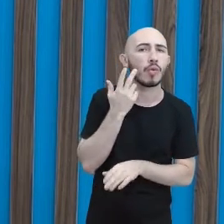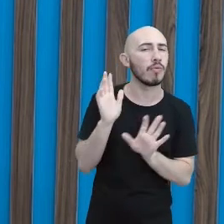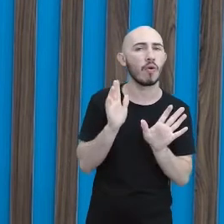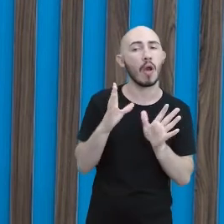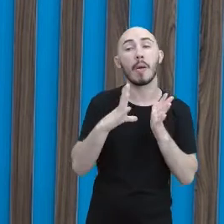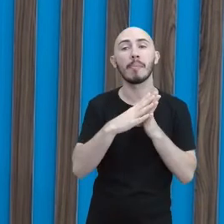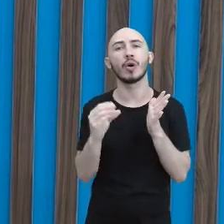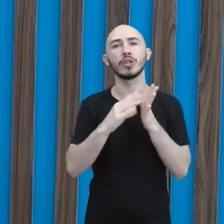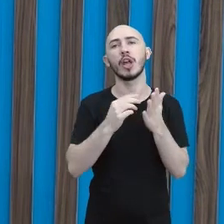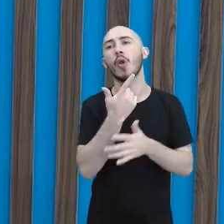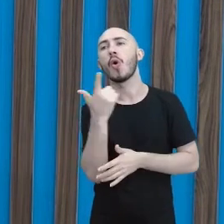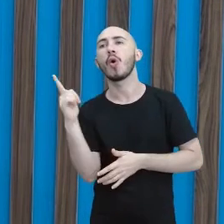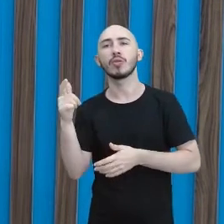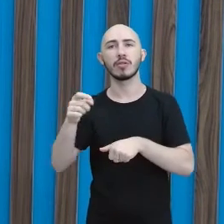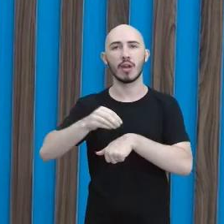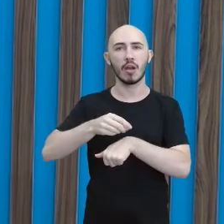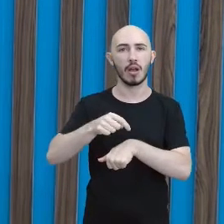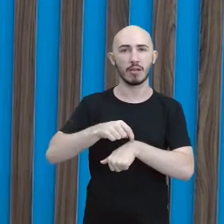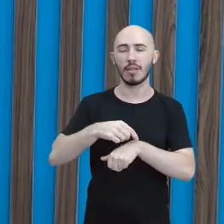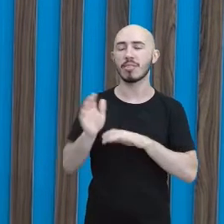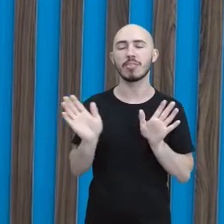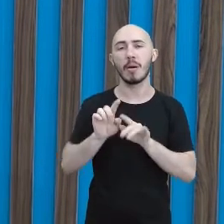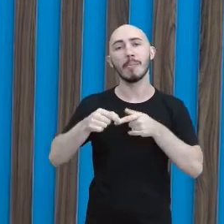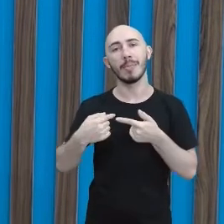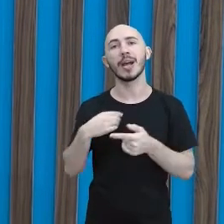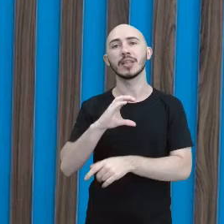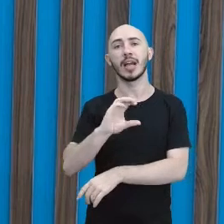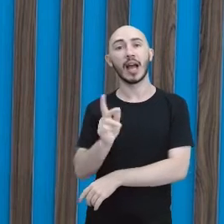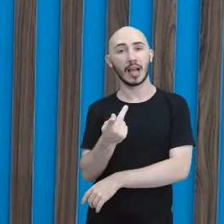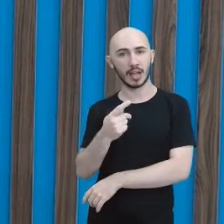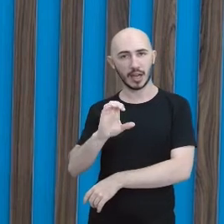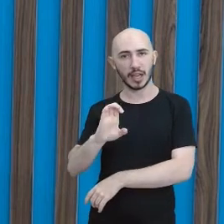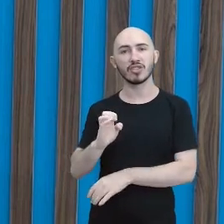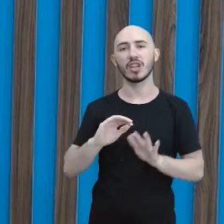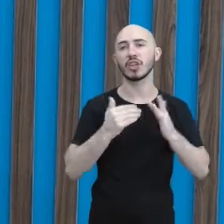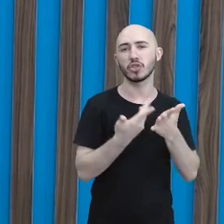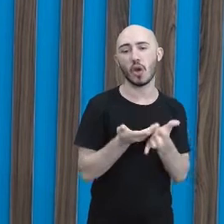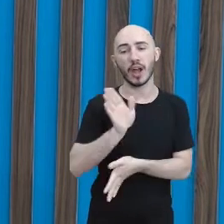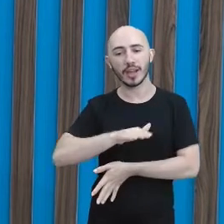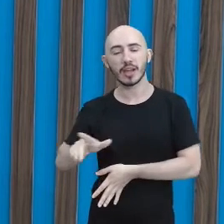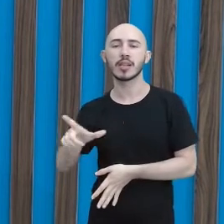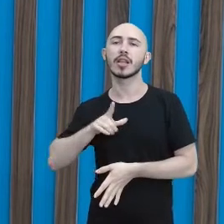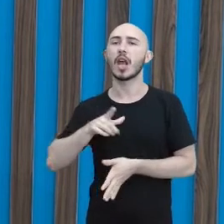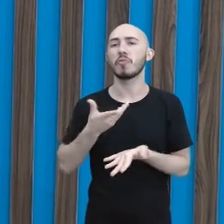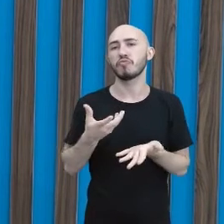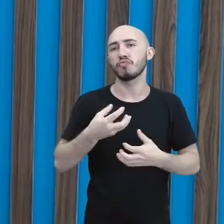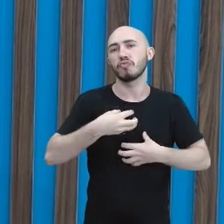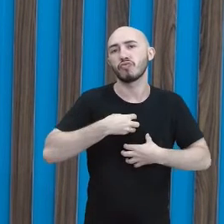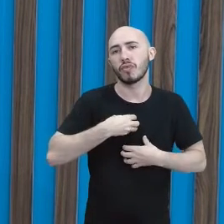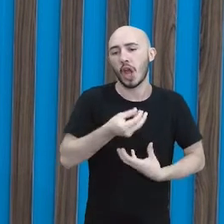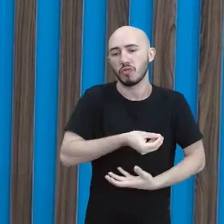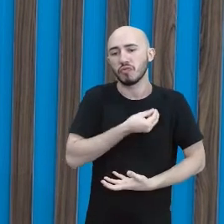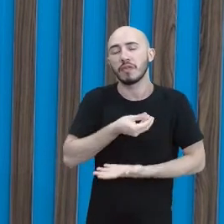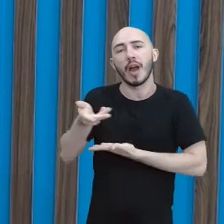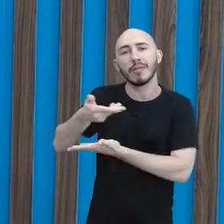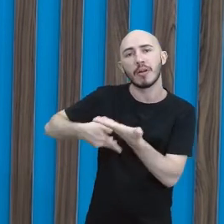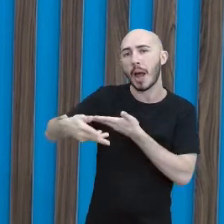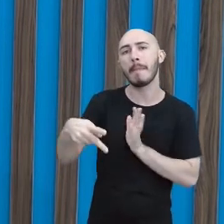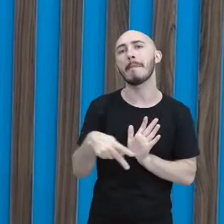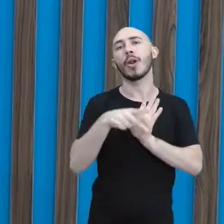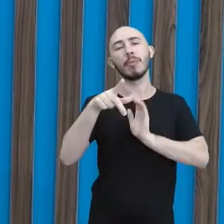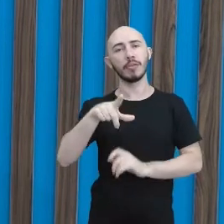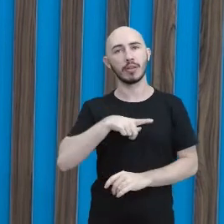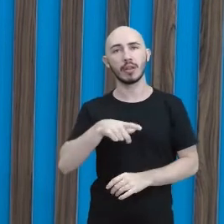os modelos atuais, mas a creche ela tem o seu ritmo, uma forma de conviver. E aí, como é que é esse momento